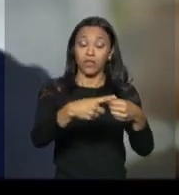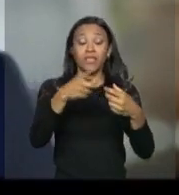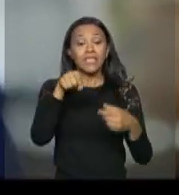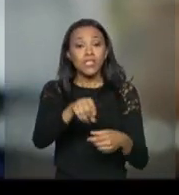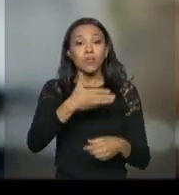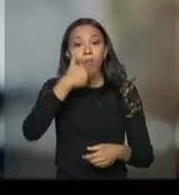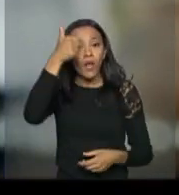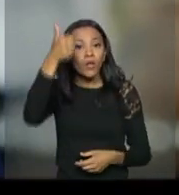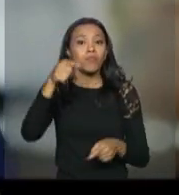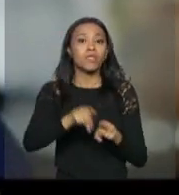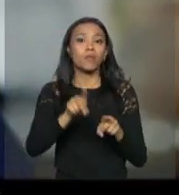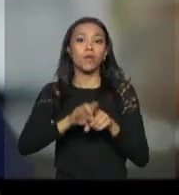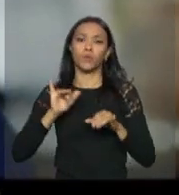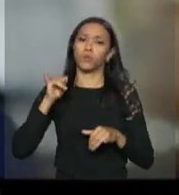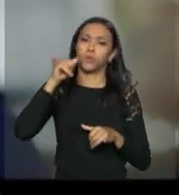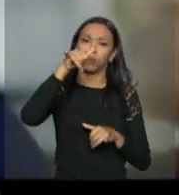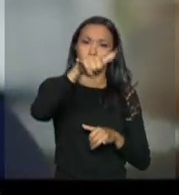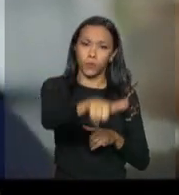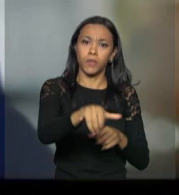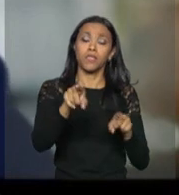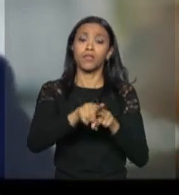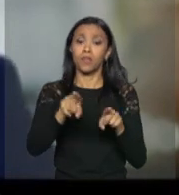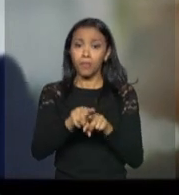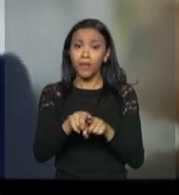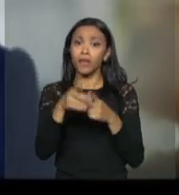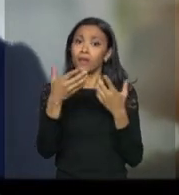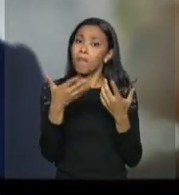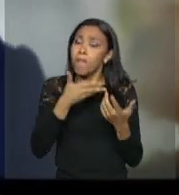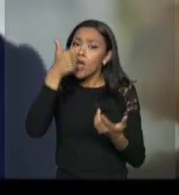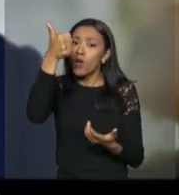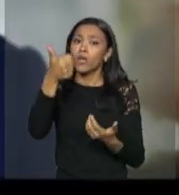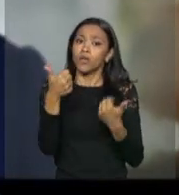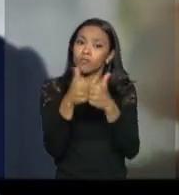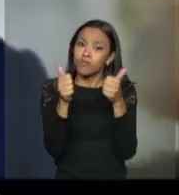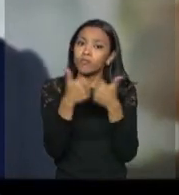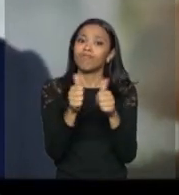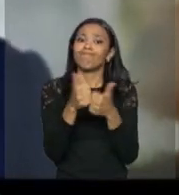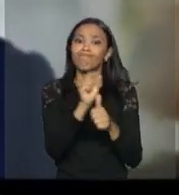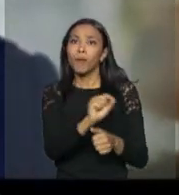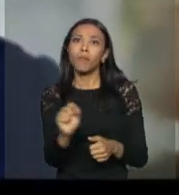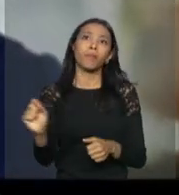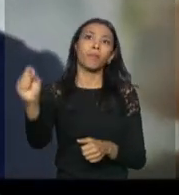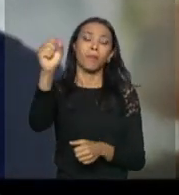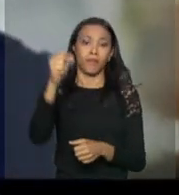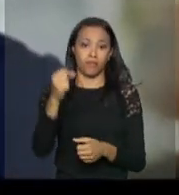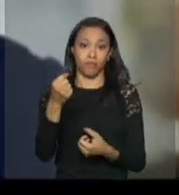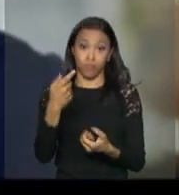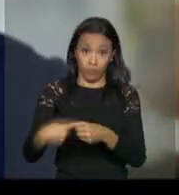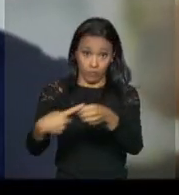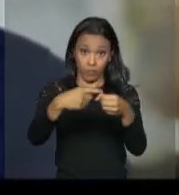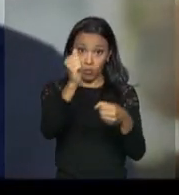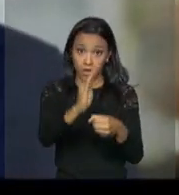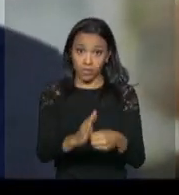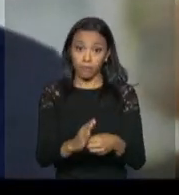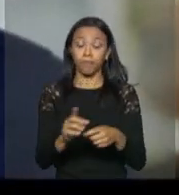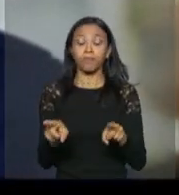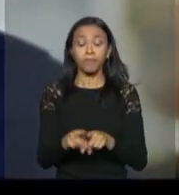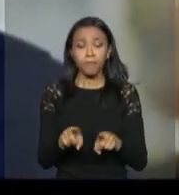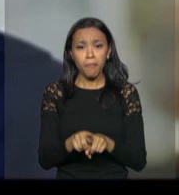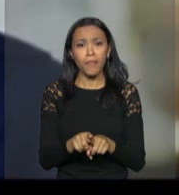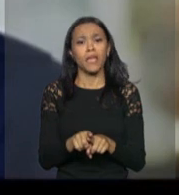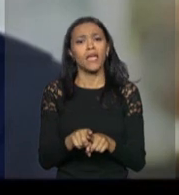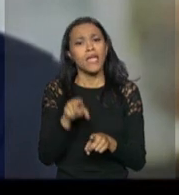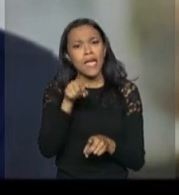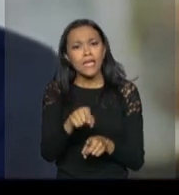o sistema viário e o transporte coletivo público nas cidades brasileiras. Além de acelerar as ações